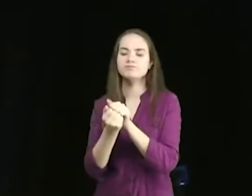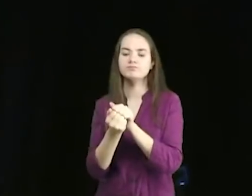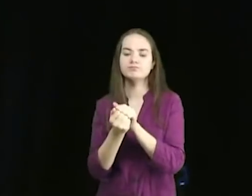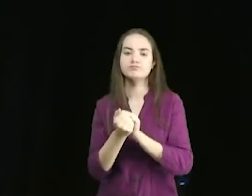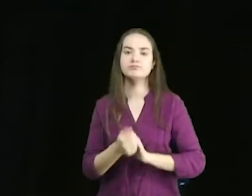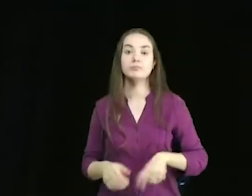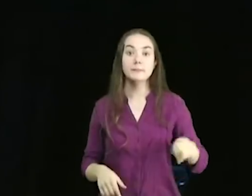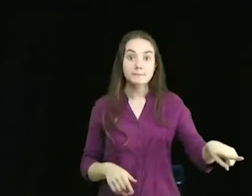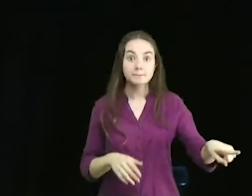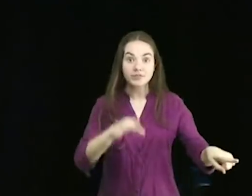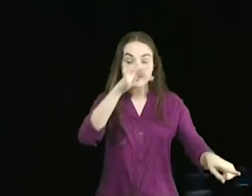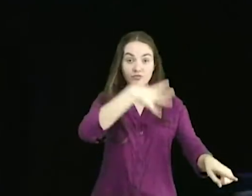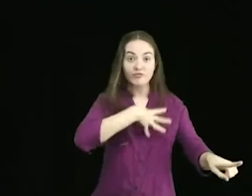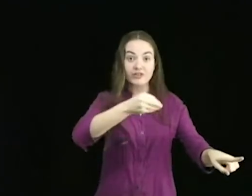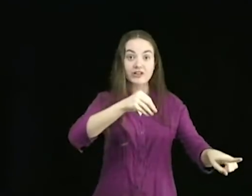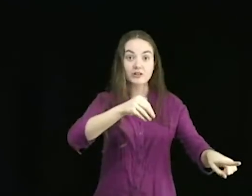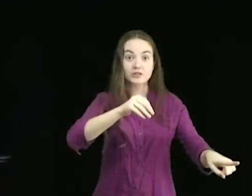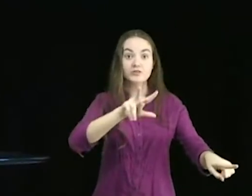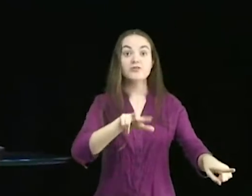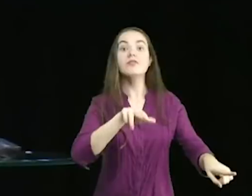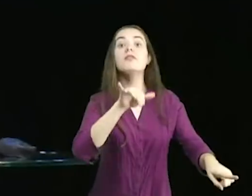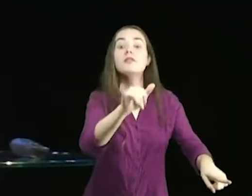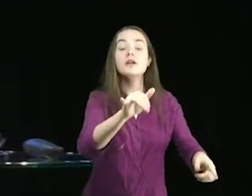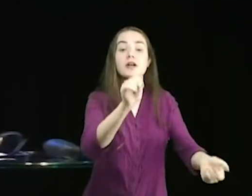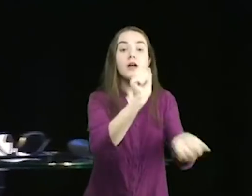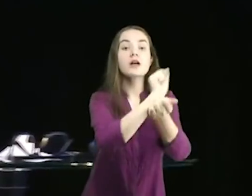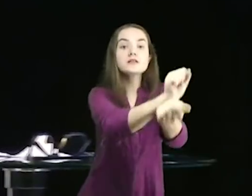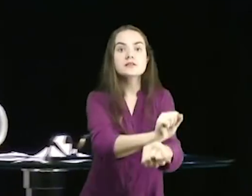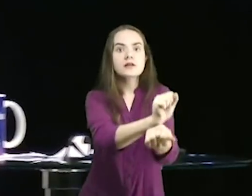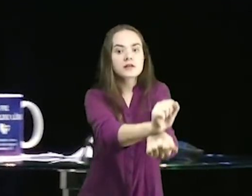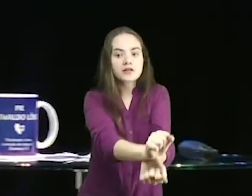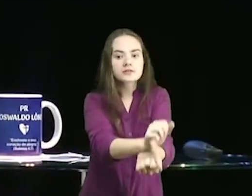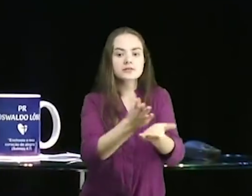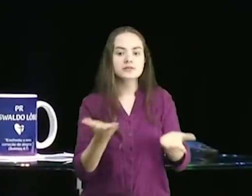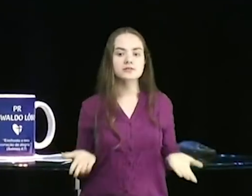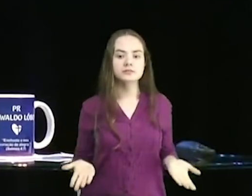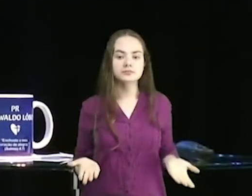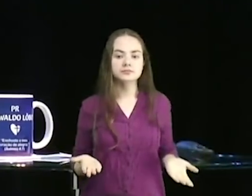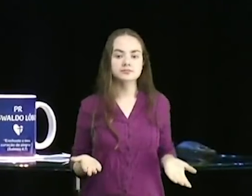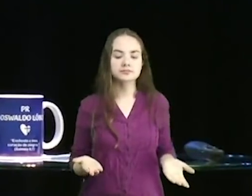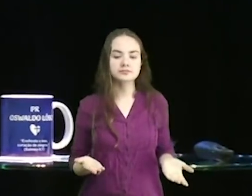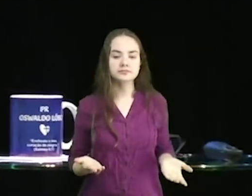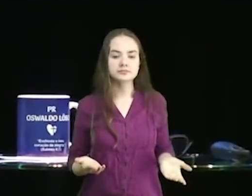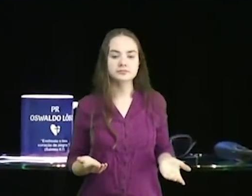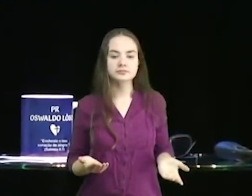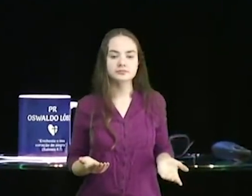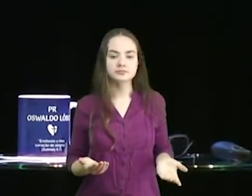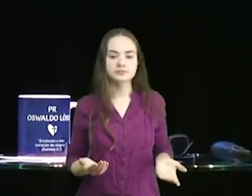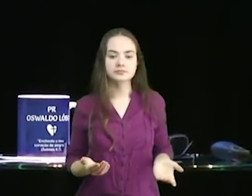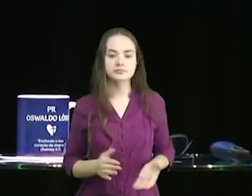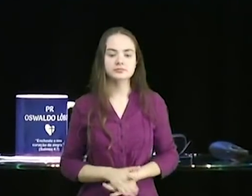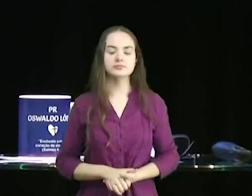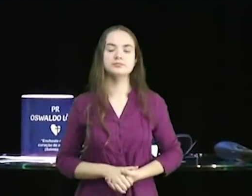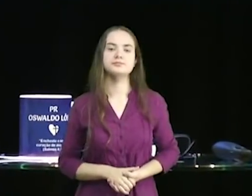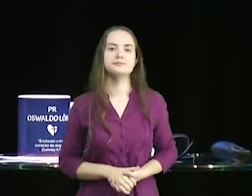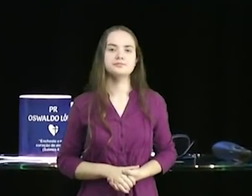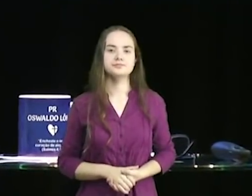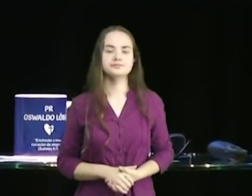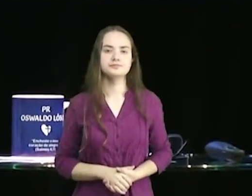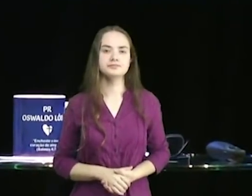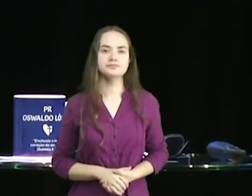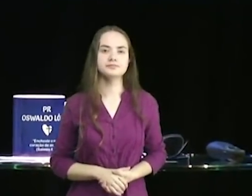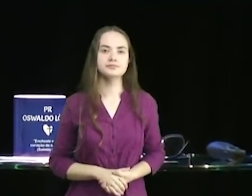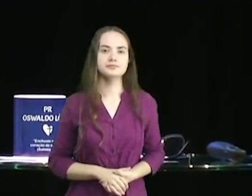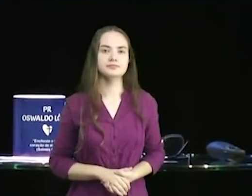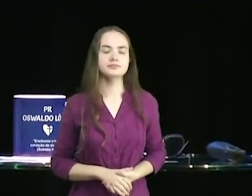seriam escravizados. Gente, pimenta no olho dos outros é refresco. A